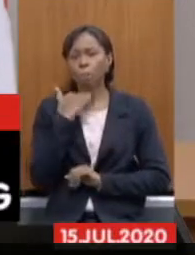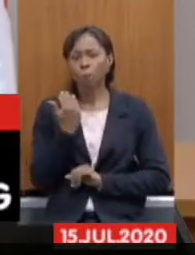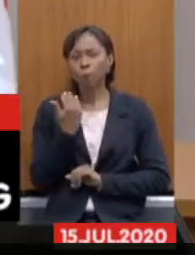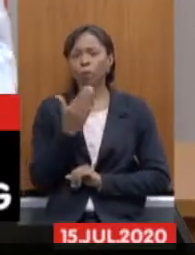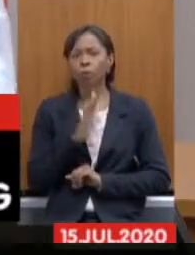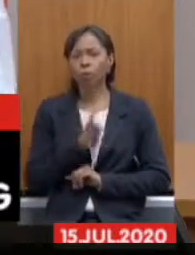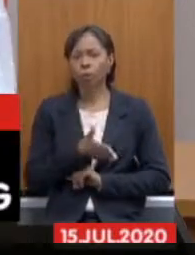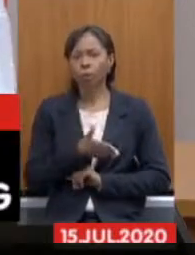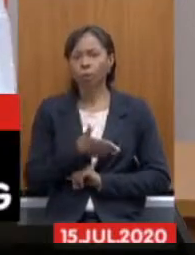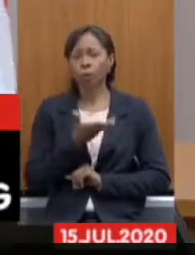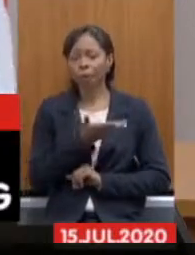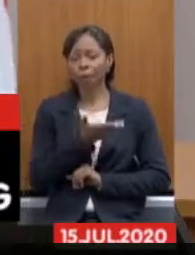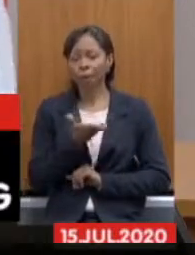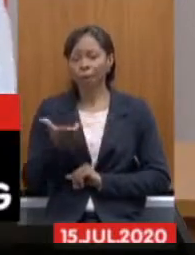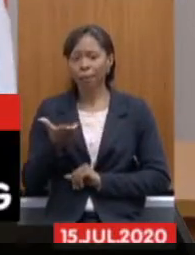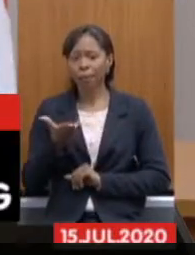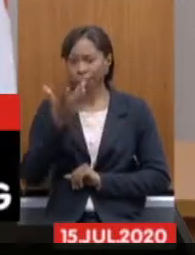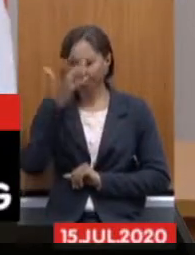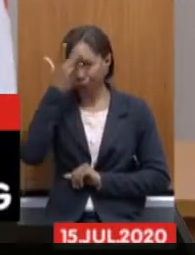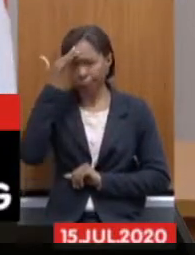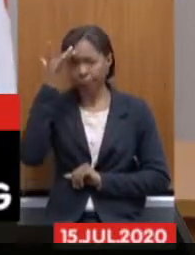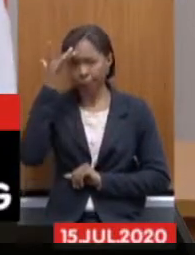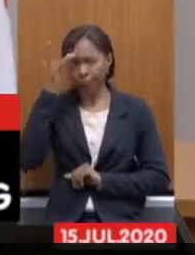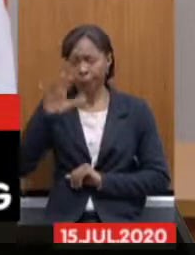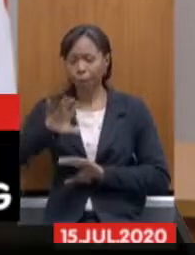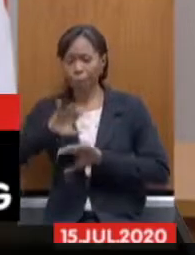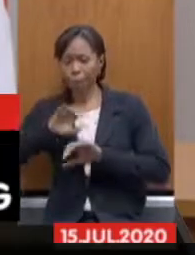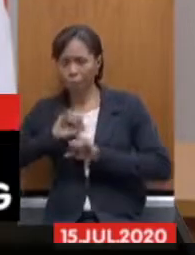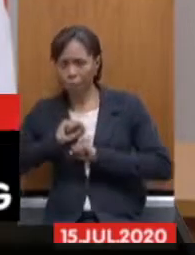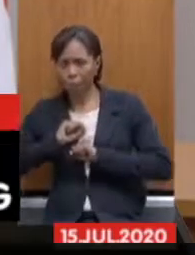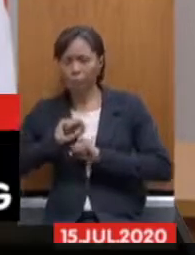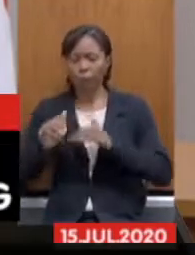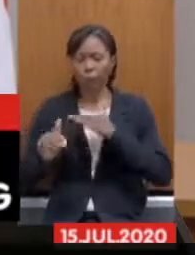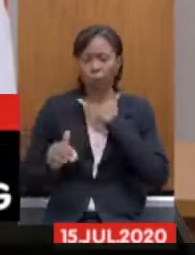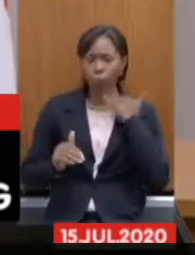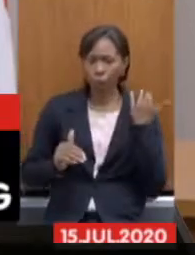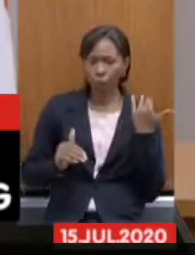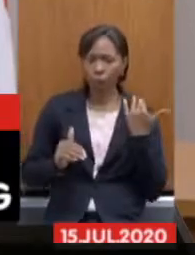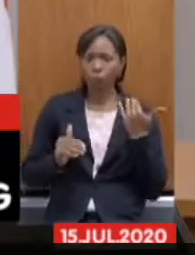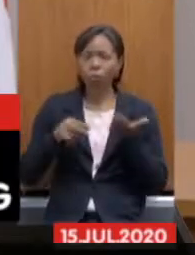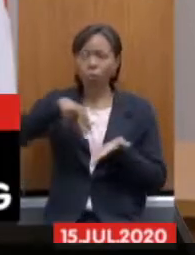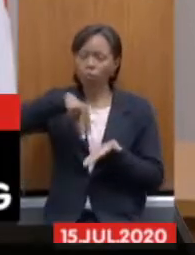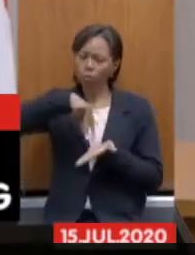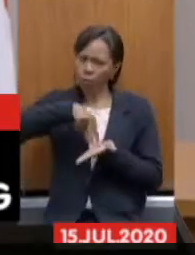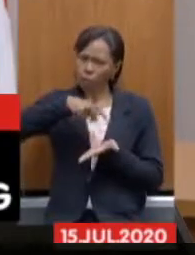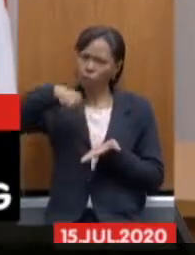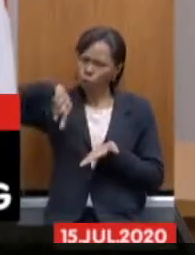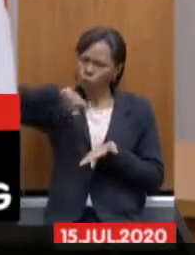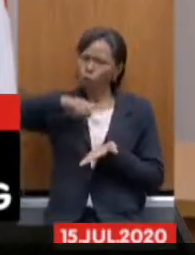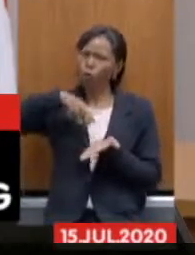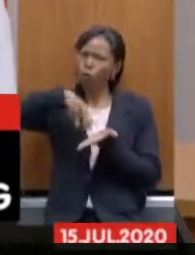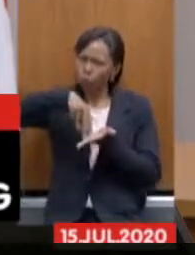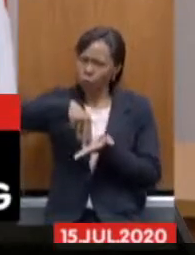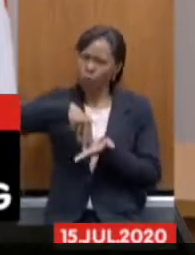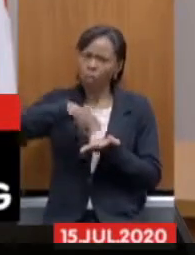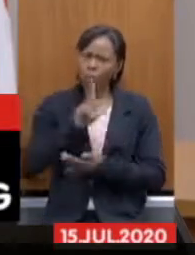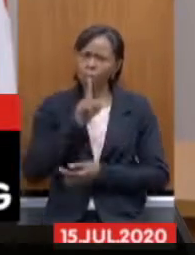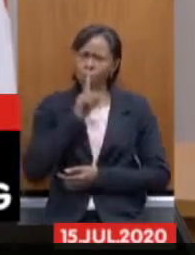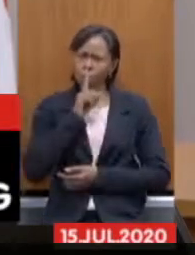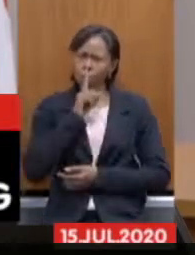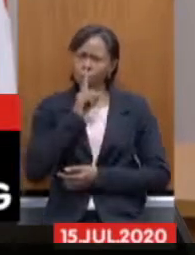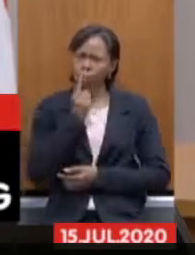e é para essas pessoas que eu queria pedir de pé a gente quisesse um minuto de silêncio e também